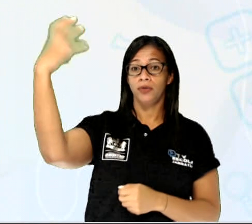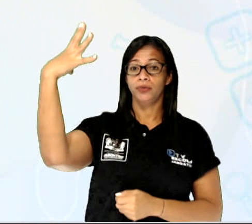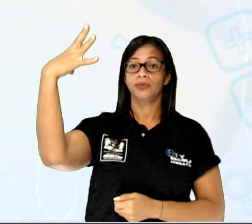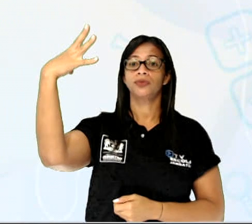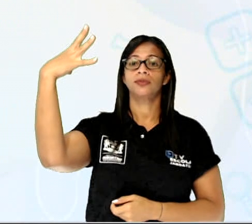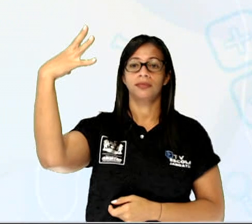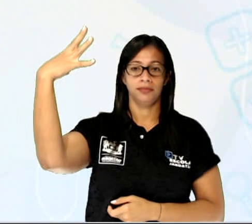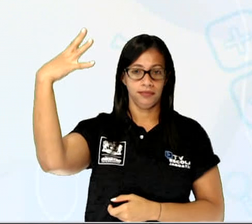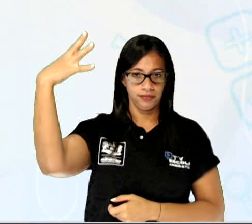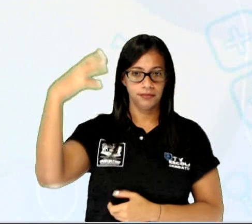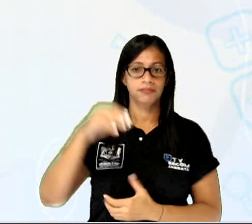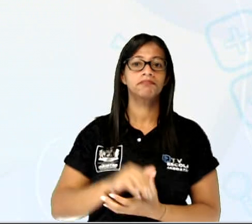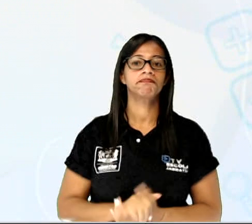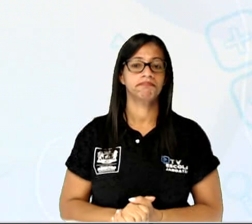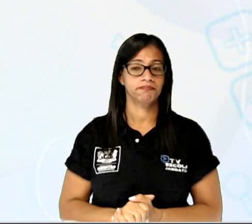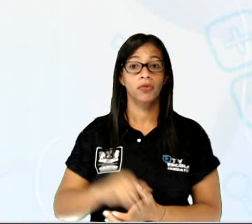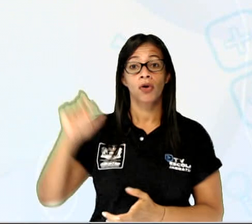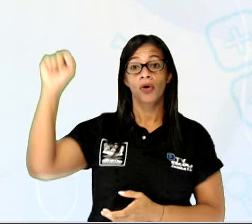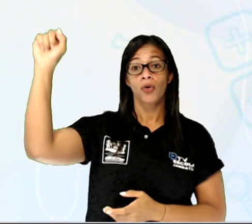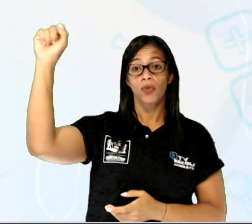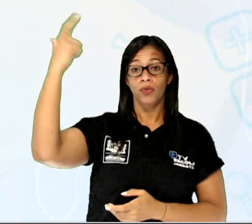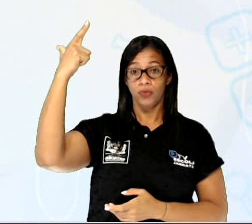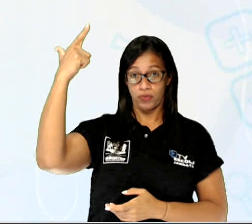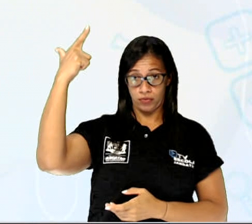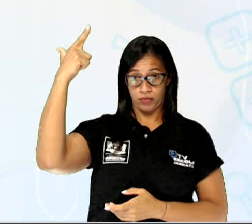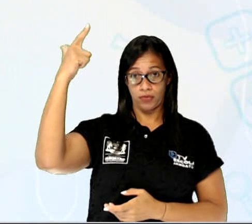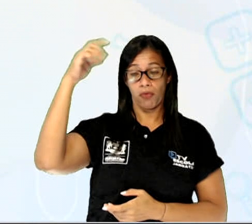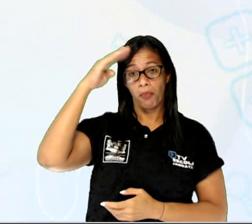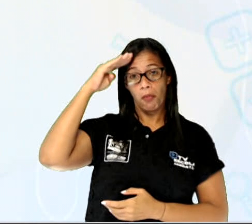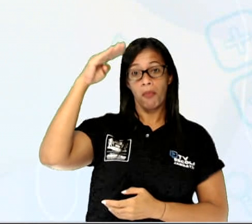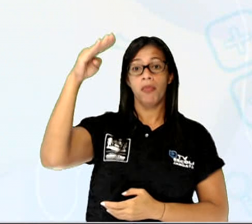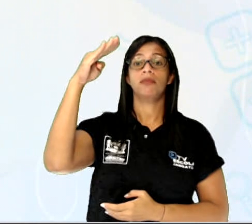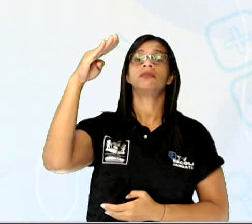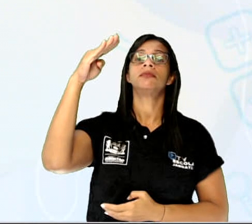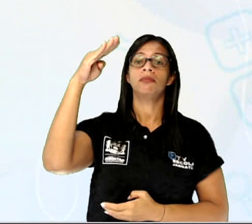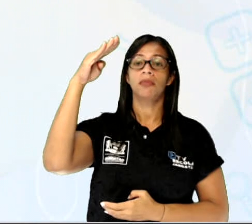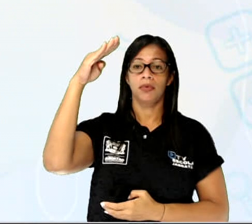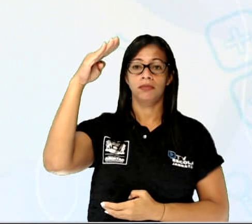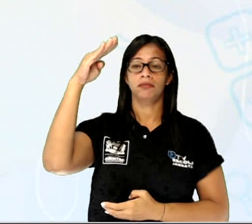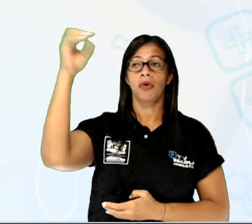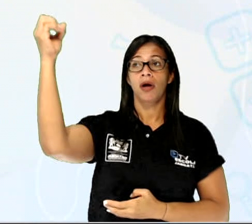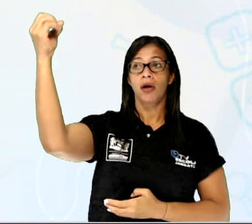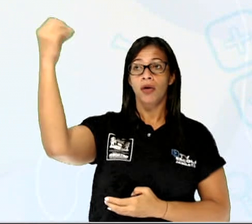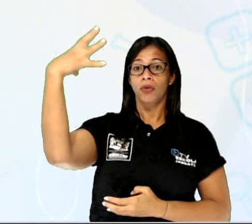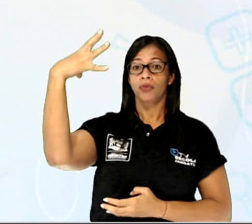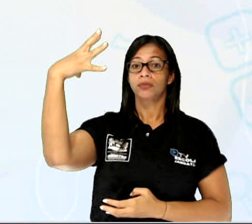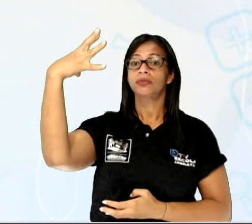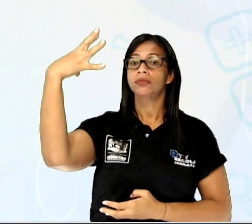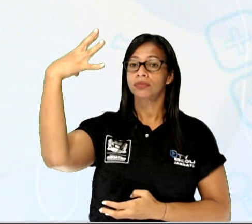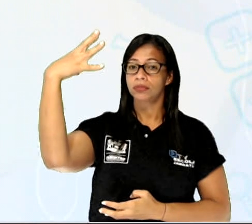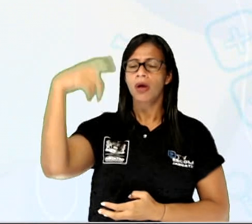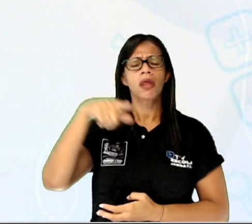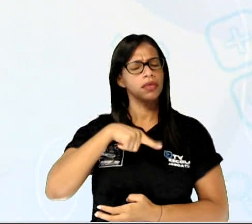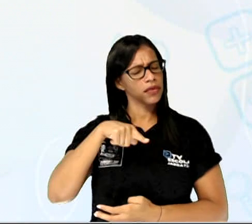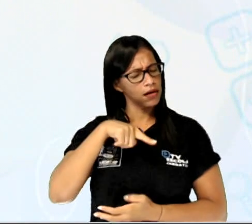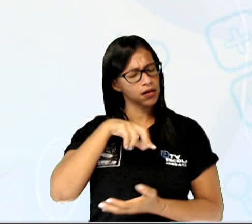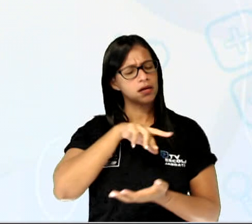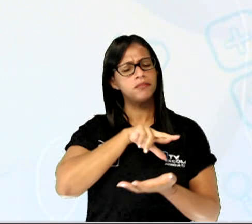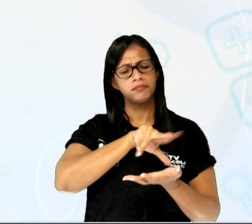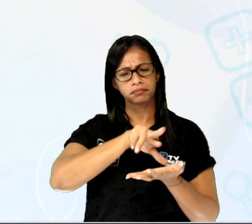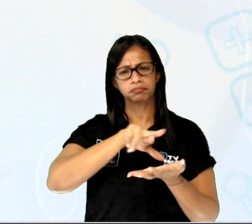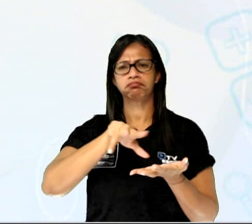O sol é a principal fonte de luz. Existem outras fontes de luz, como